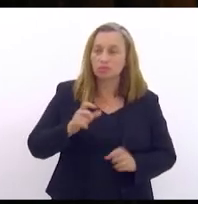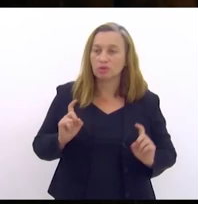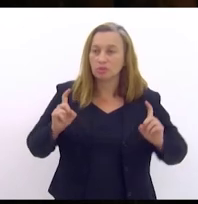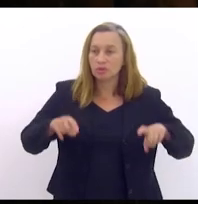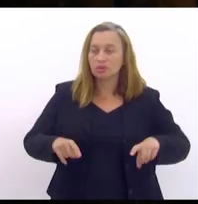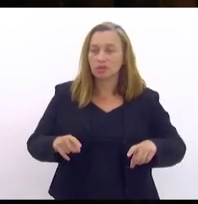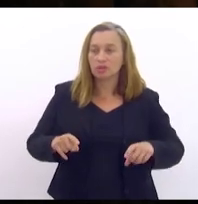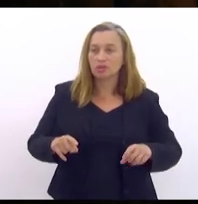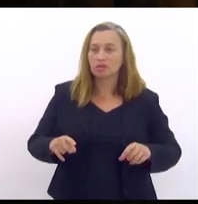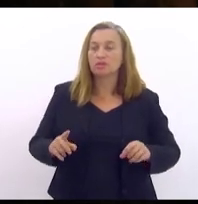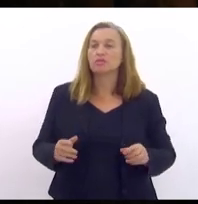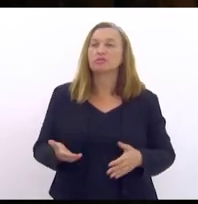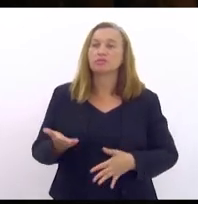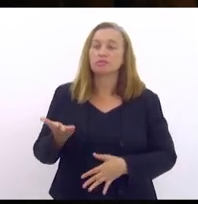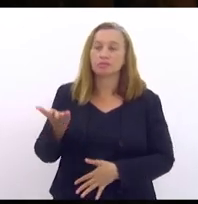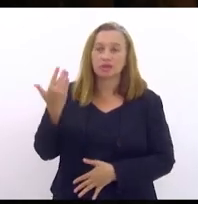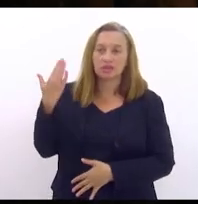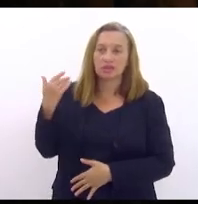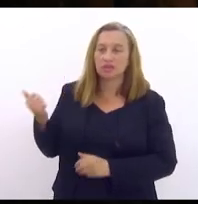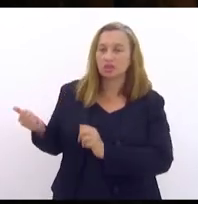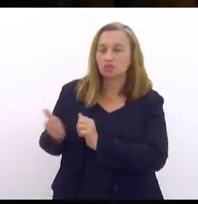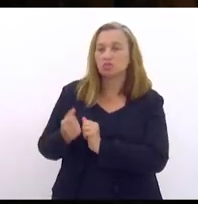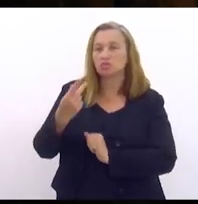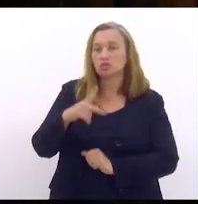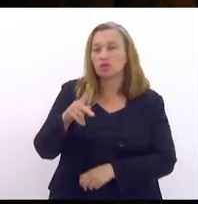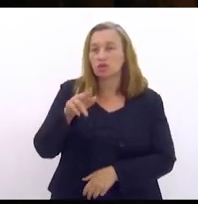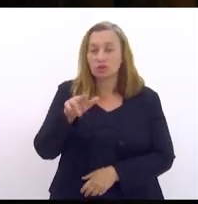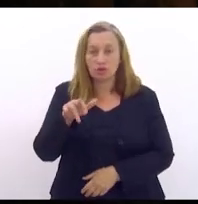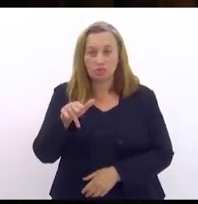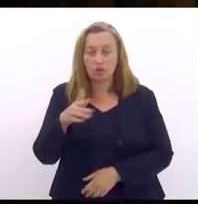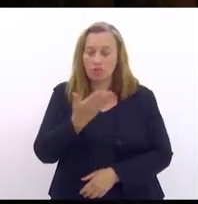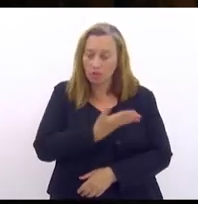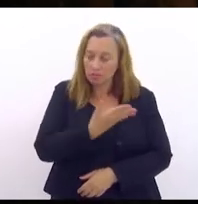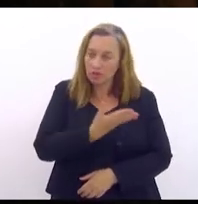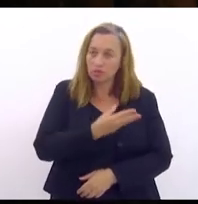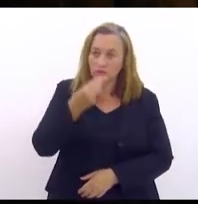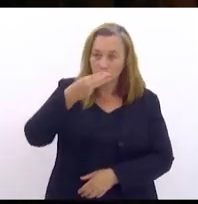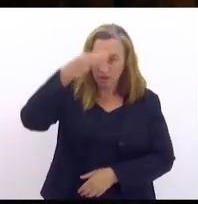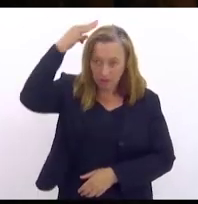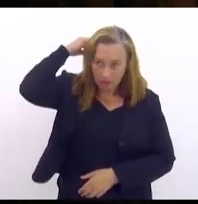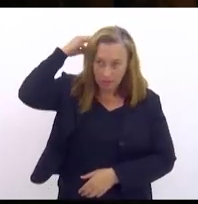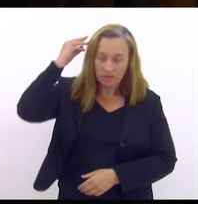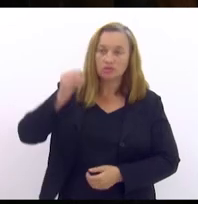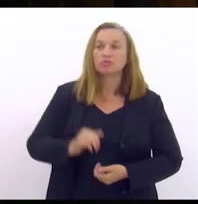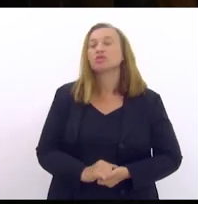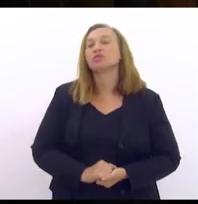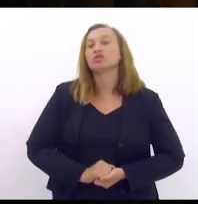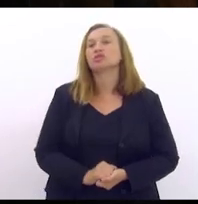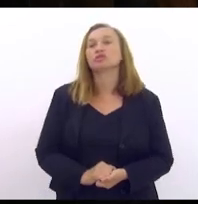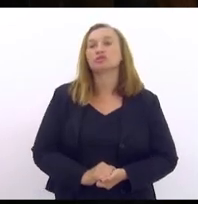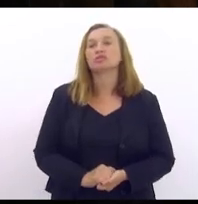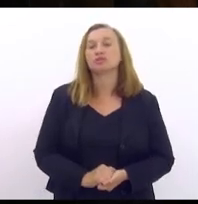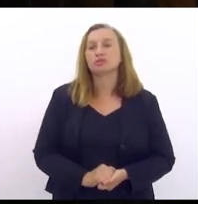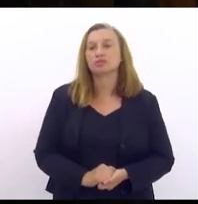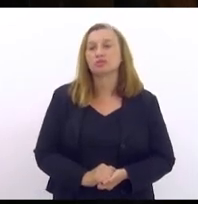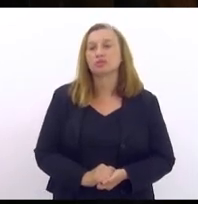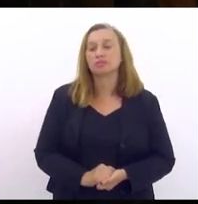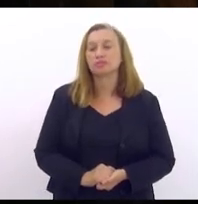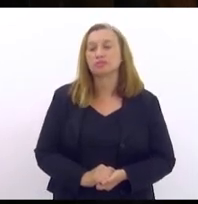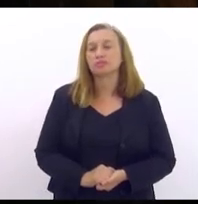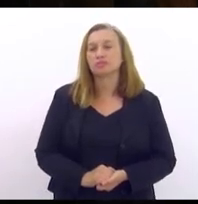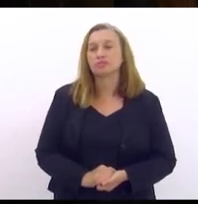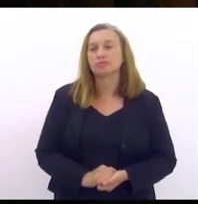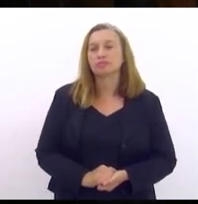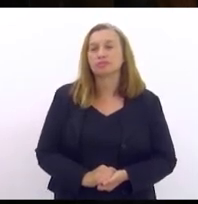legislatura anterior, estar ao lado do seu irmão, do meu querido amigo deputado Márcio Pacheco, que